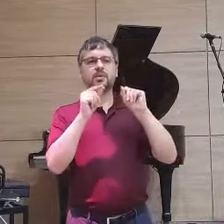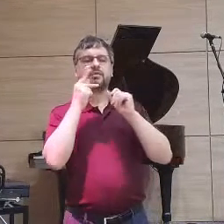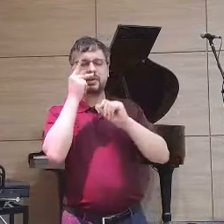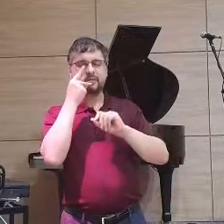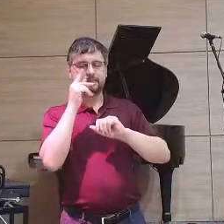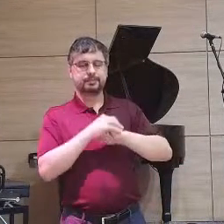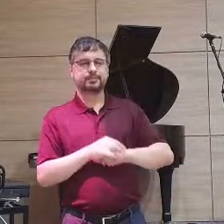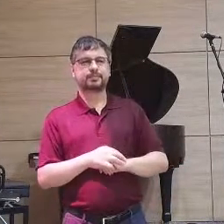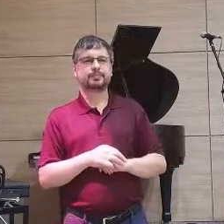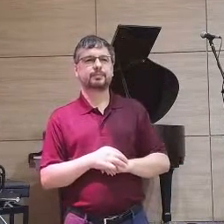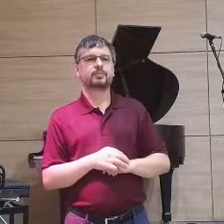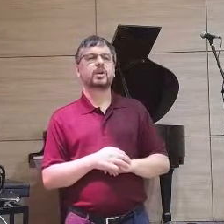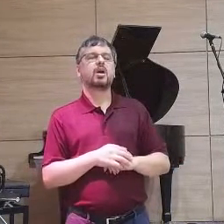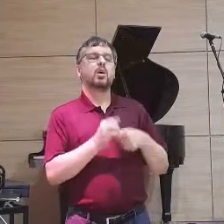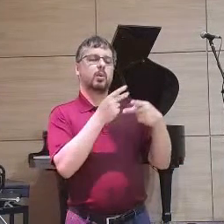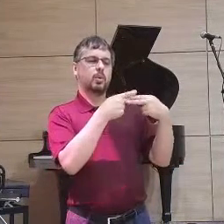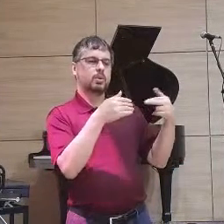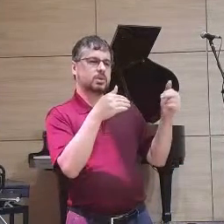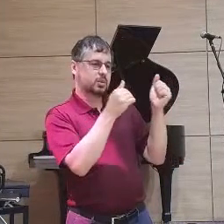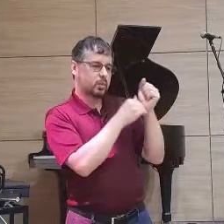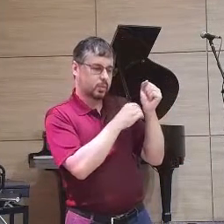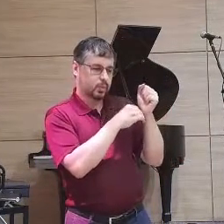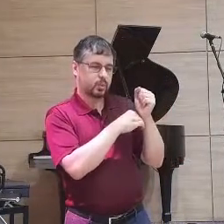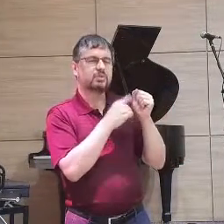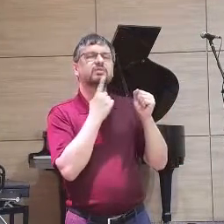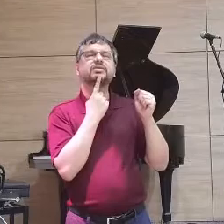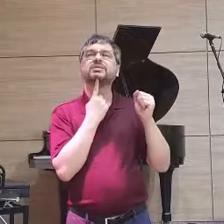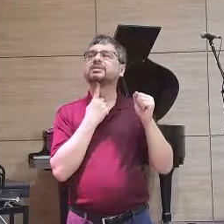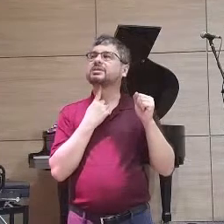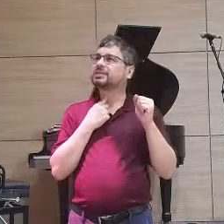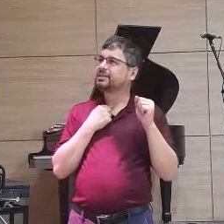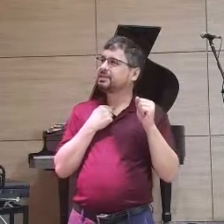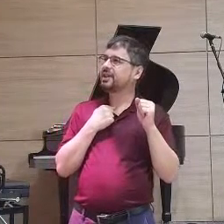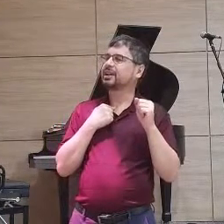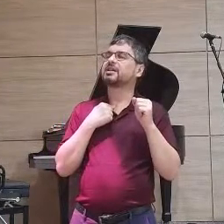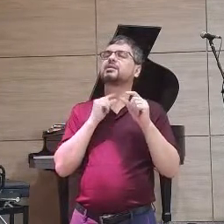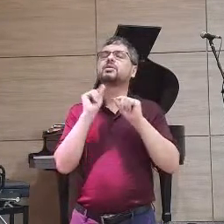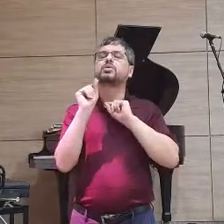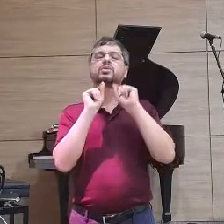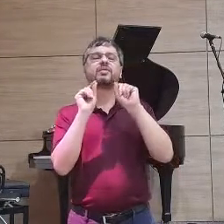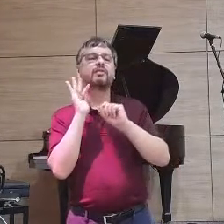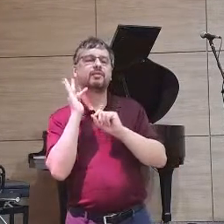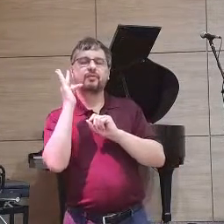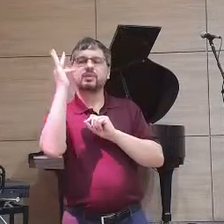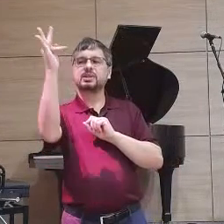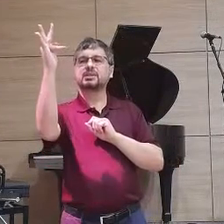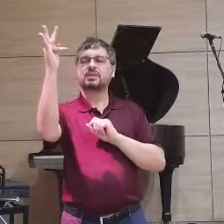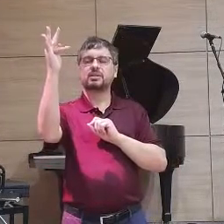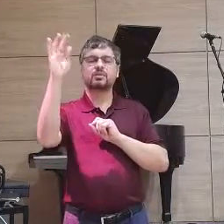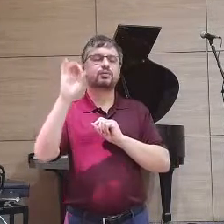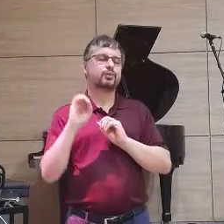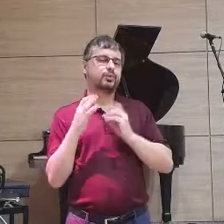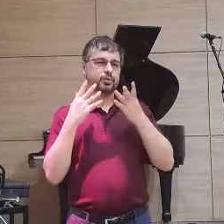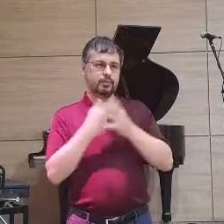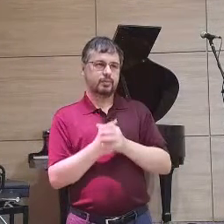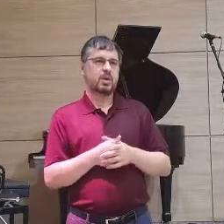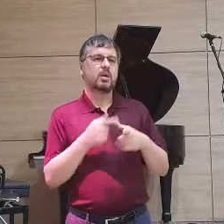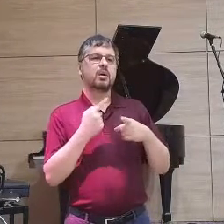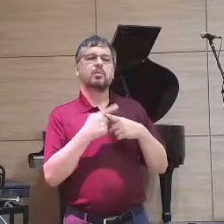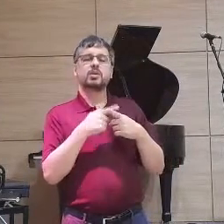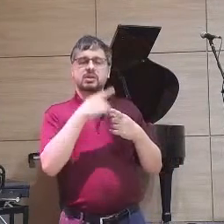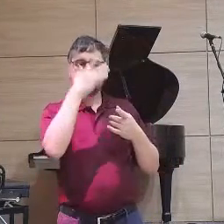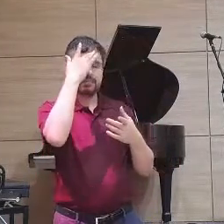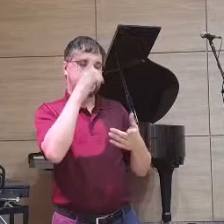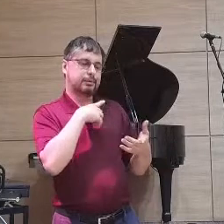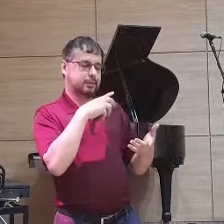dizer aqui o oculto é aquele desejo ardente de querer saber o que vai acontecer amanhã é por isso que as pessoas vão